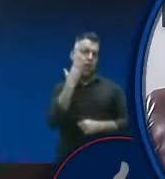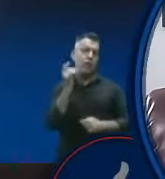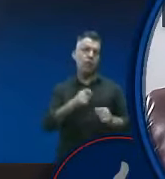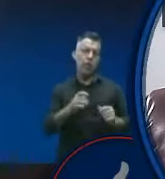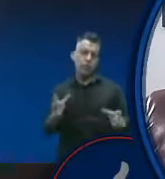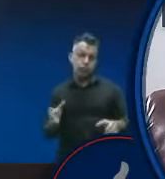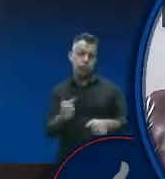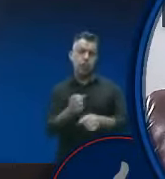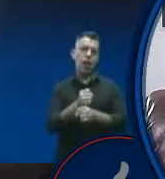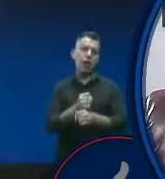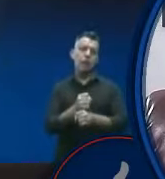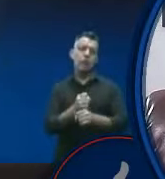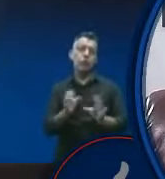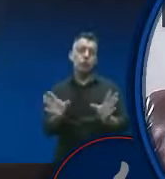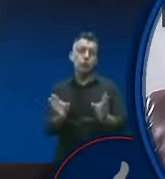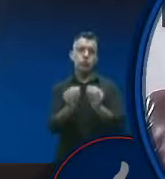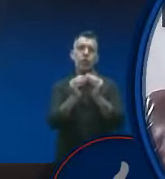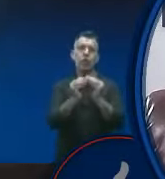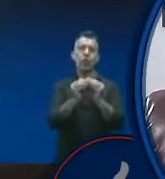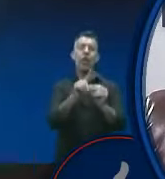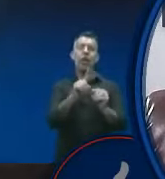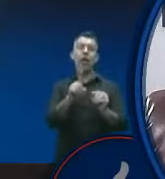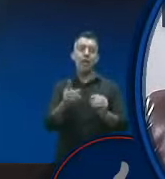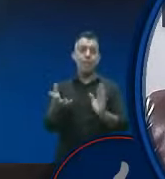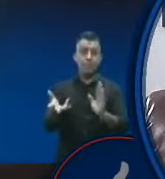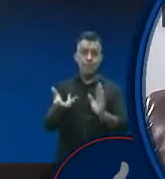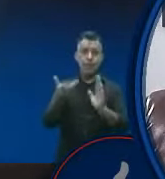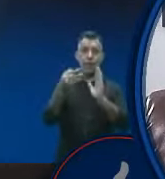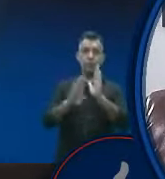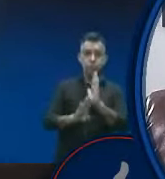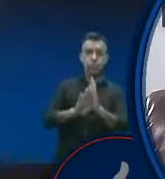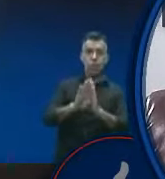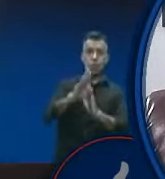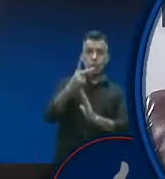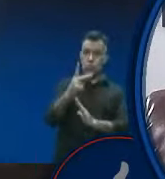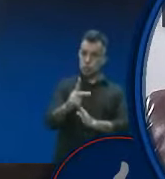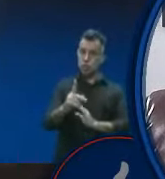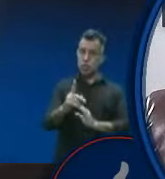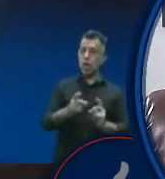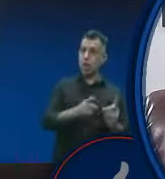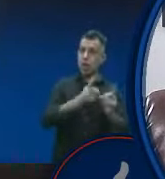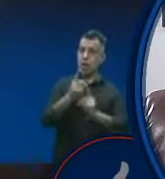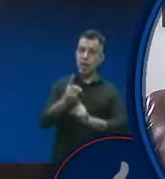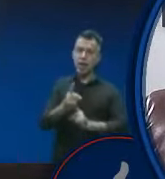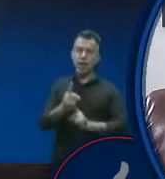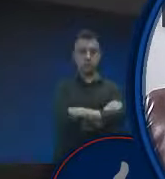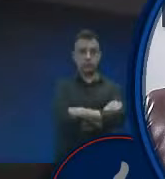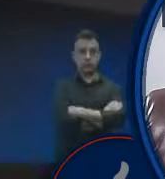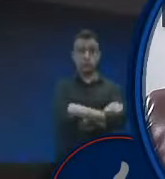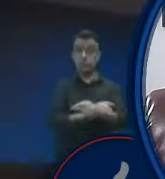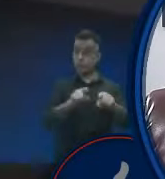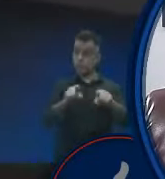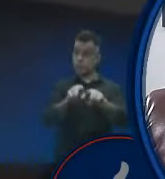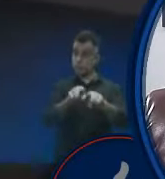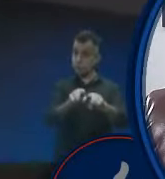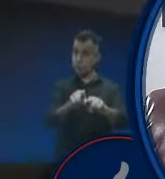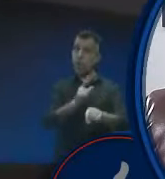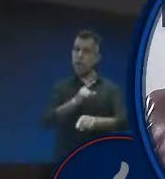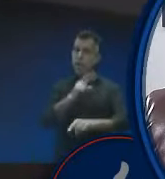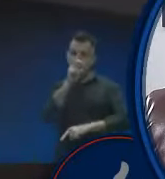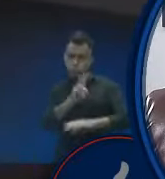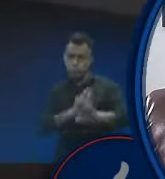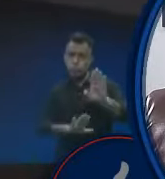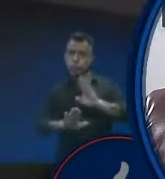Maravilha. Zerar a comissão do Marketplace para acelerar o seu crescimento, sem impactar o nosso resultado. Ao mesmo tempo,